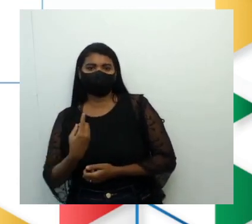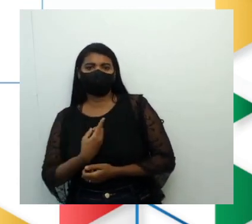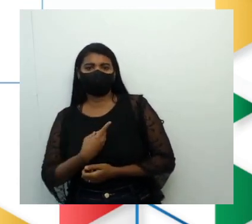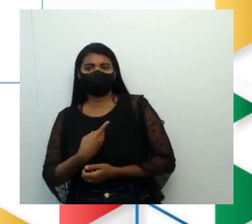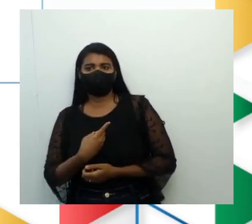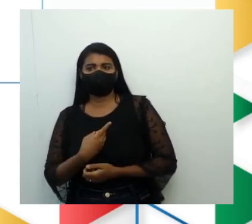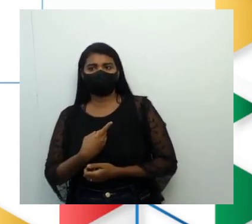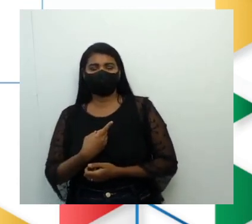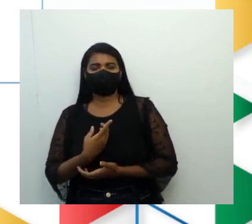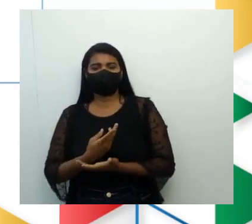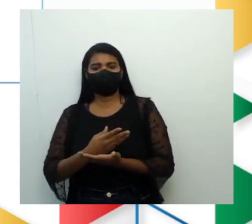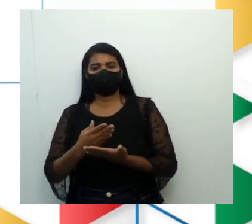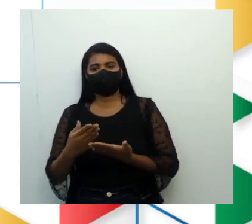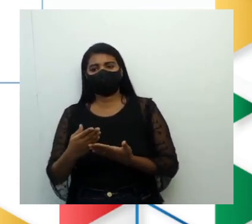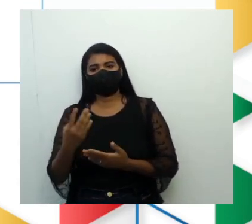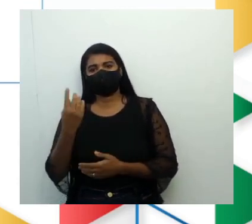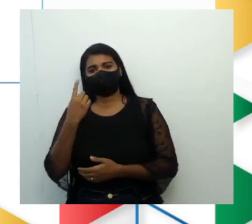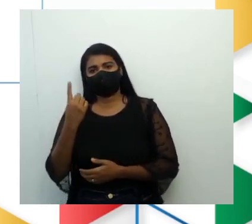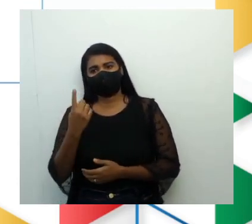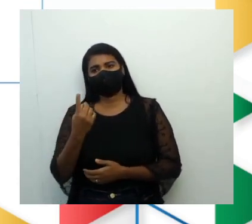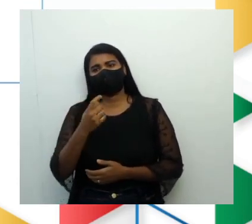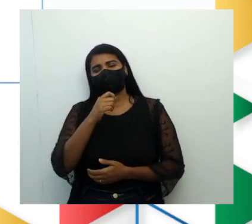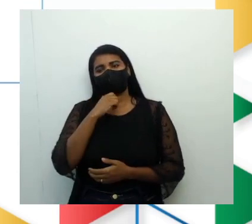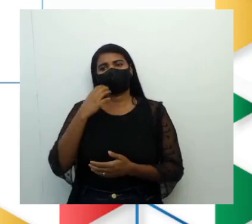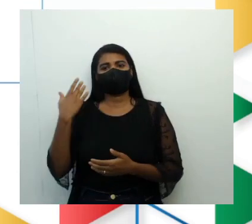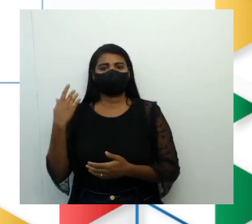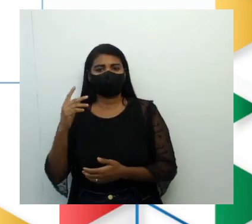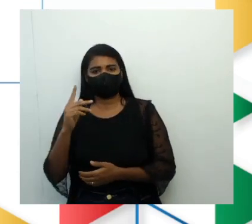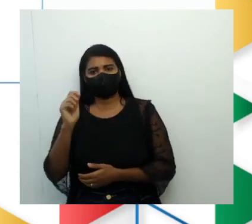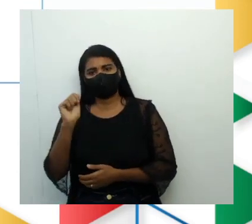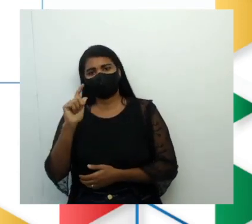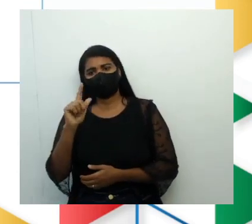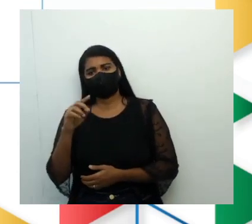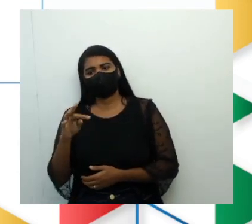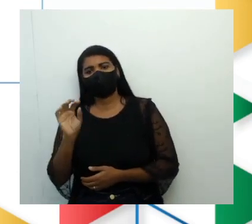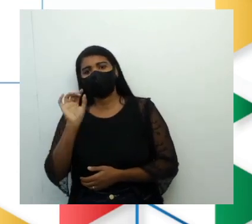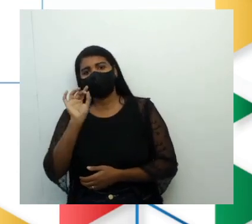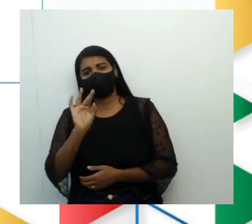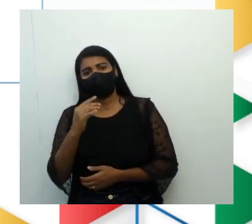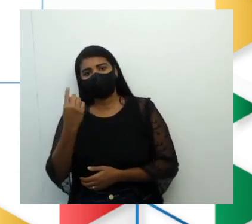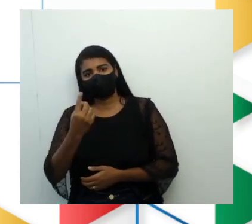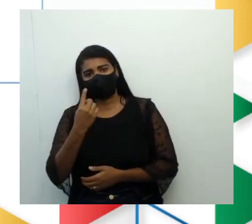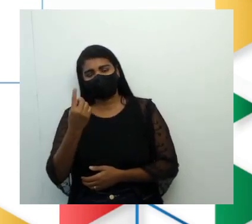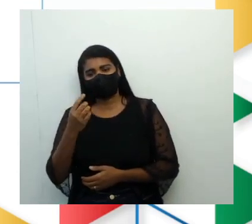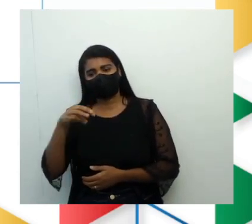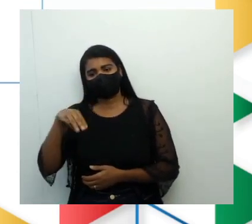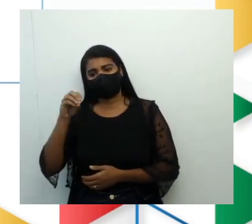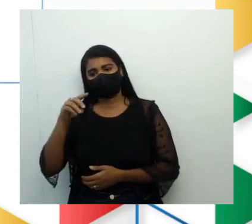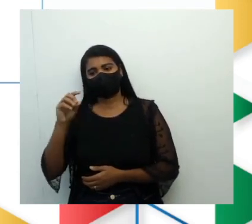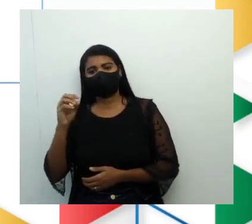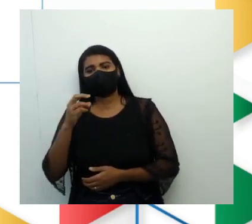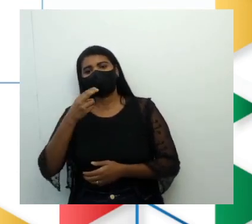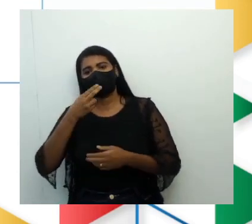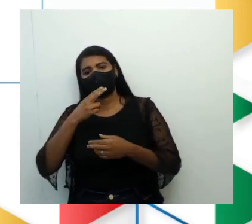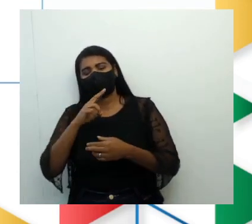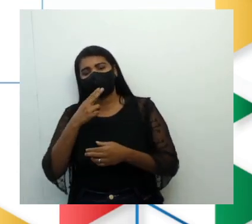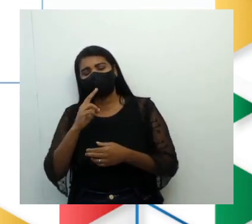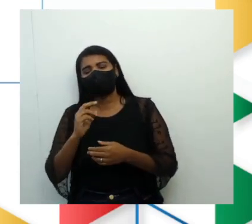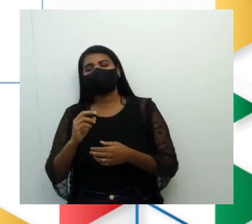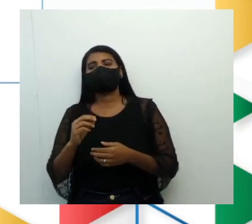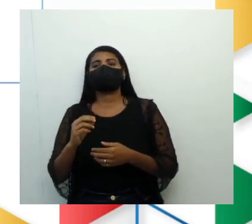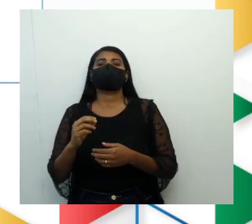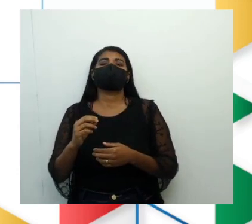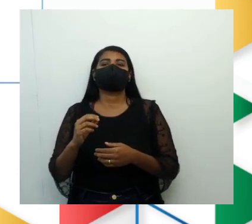agricultura começou com a primeira dela, a mais antiga, a plantation, que era só de uma monocultura, que era cana-de-açúcar, e era de